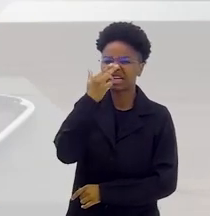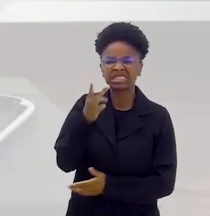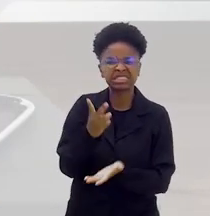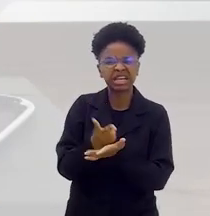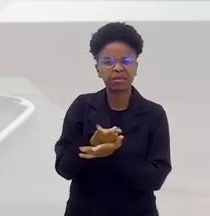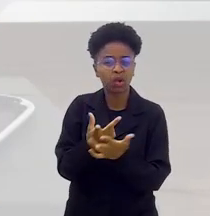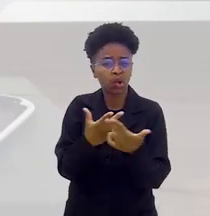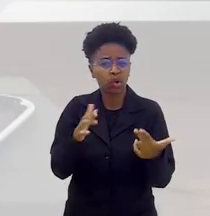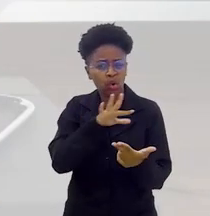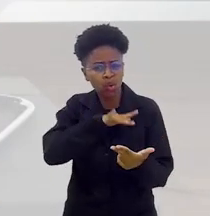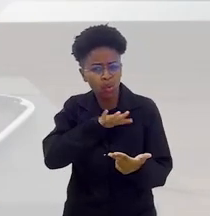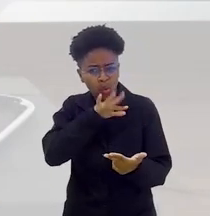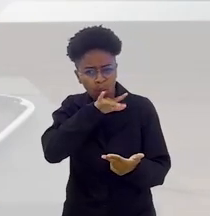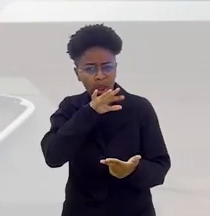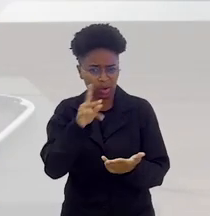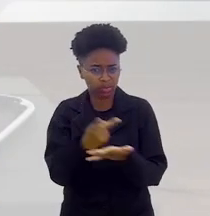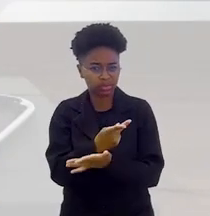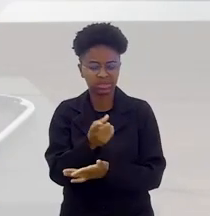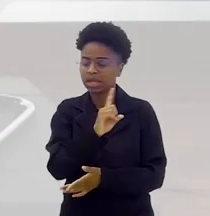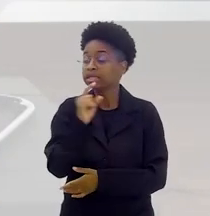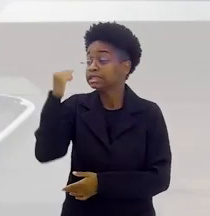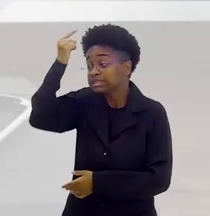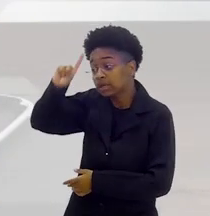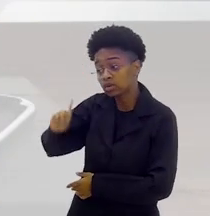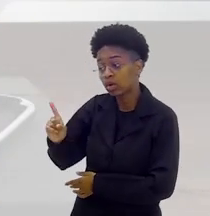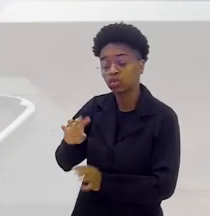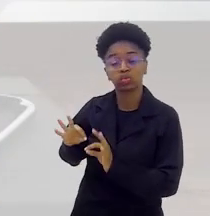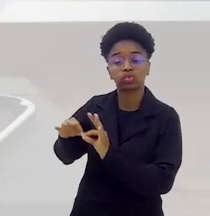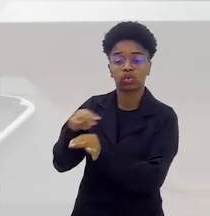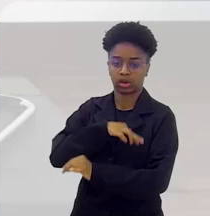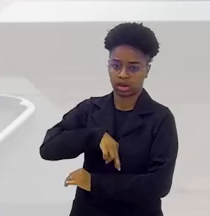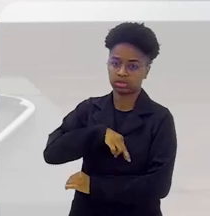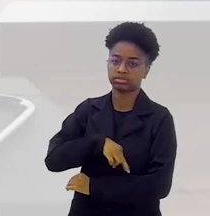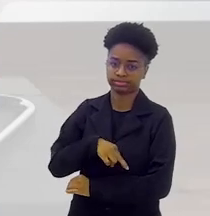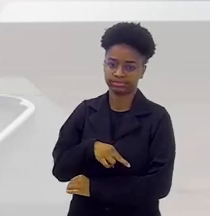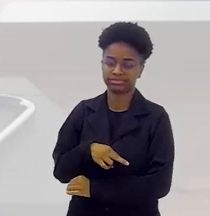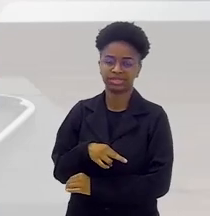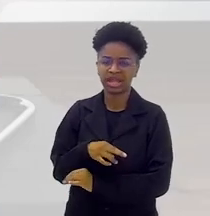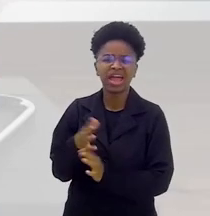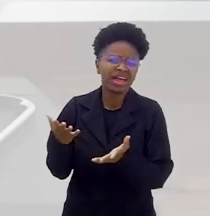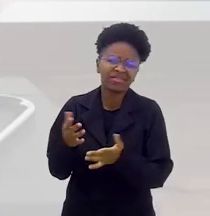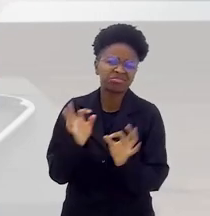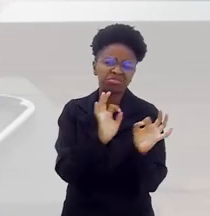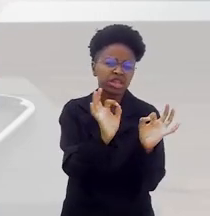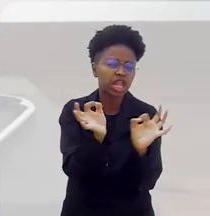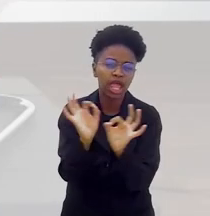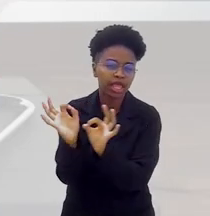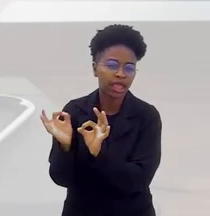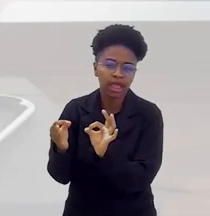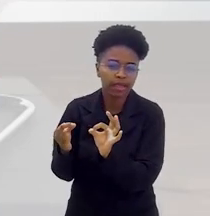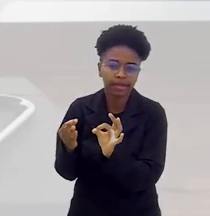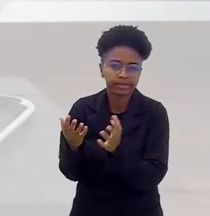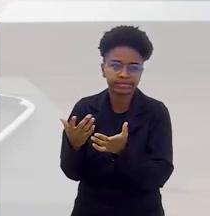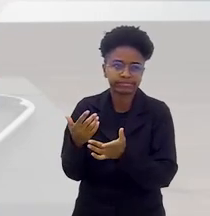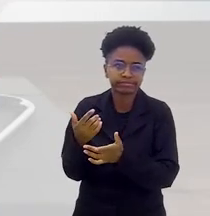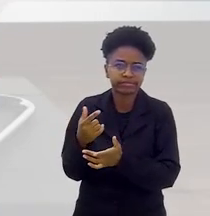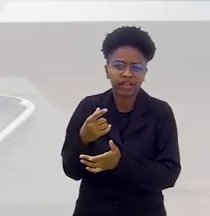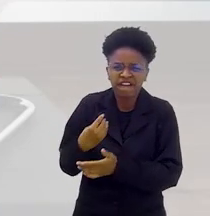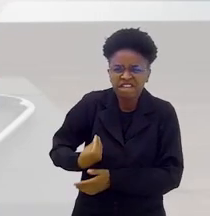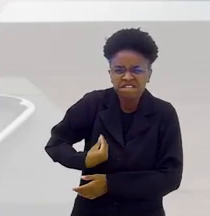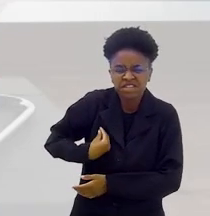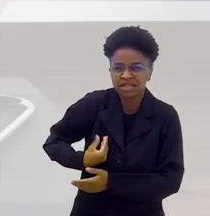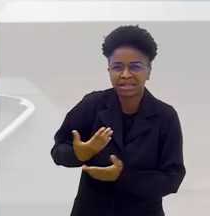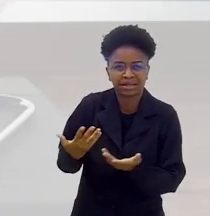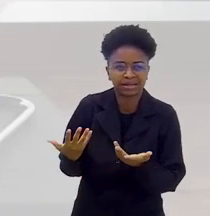uma tragédia, ao final, né, até... Dos santos, não, em todas as religiões. Todas as religiões, engraçado ninguém isso, né? Passou, ninguém teve